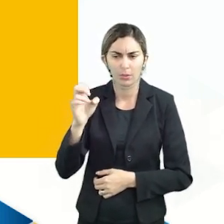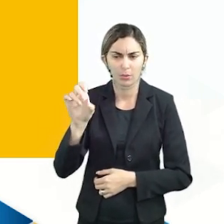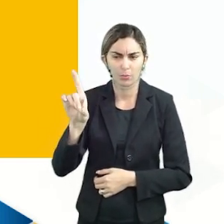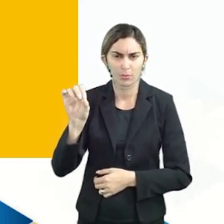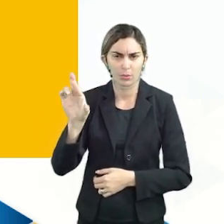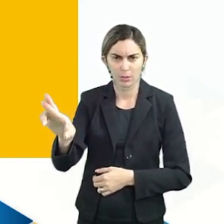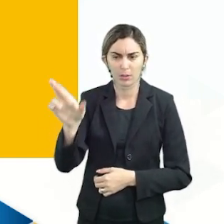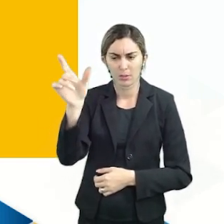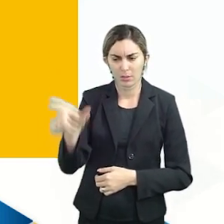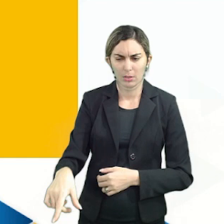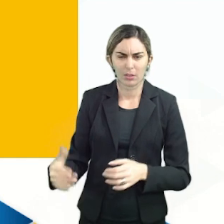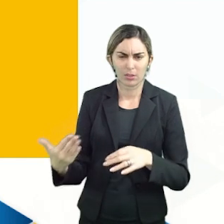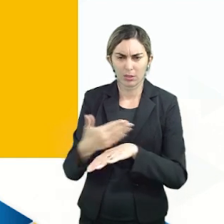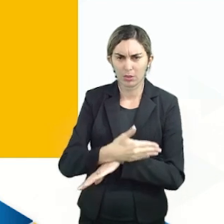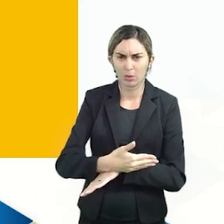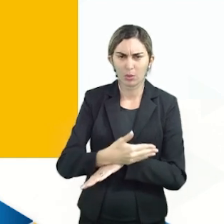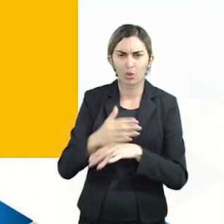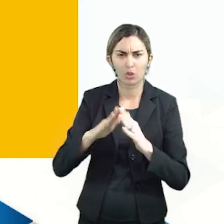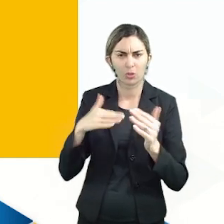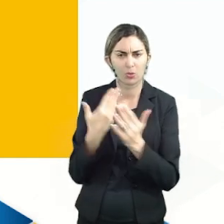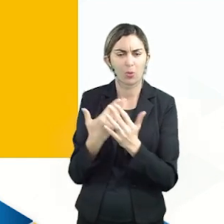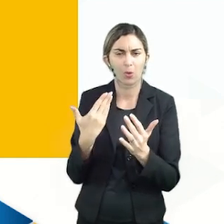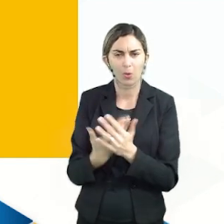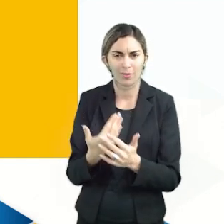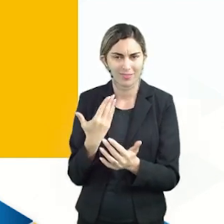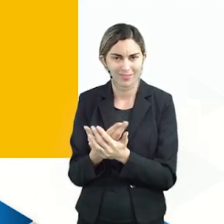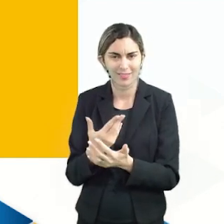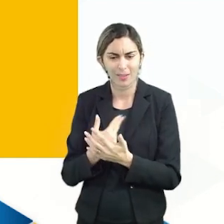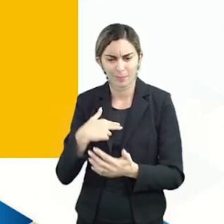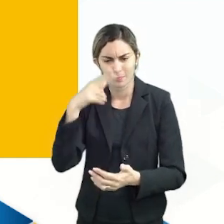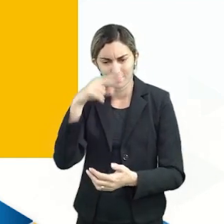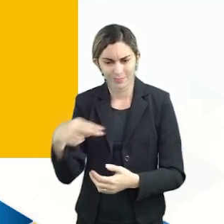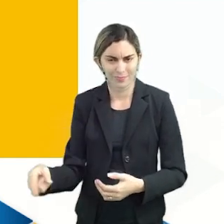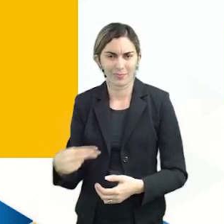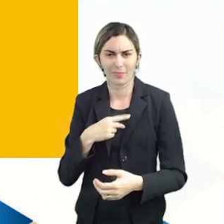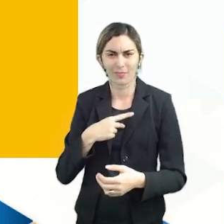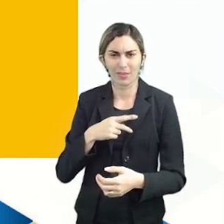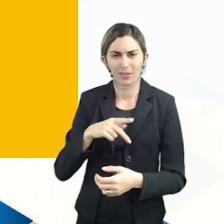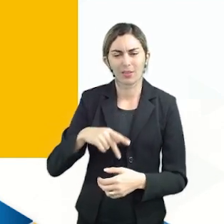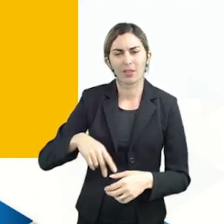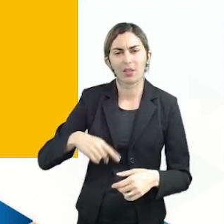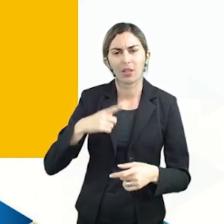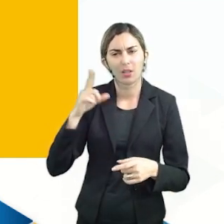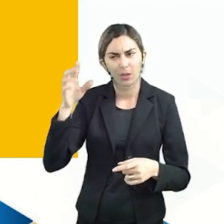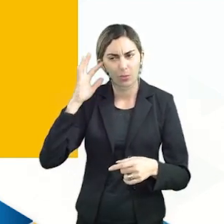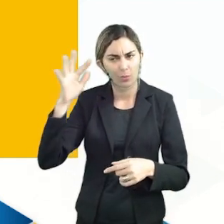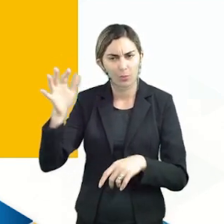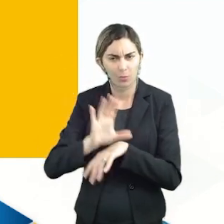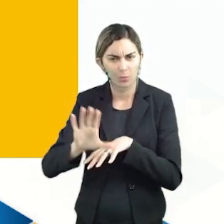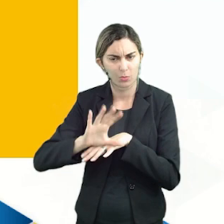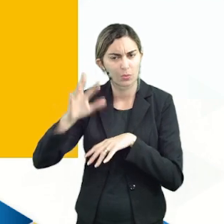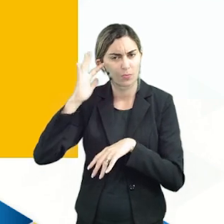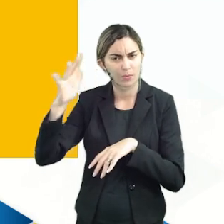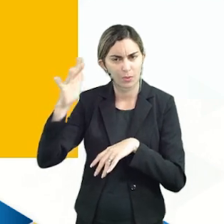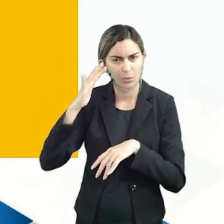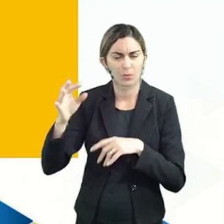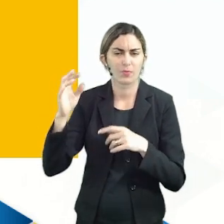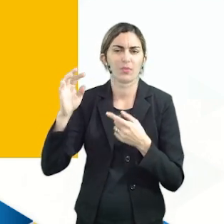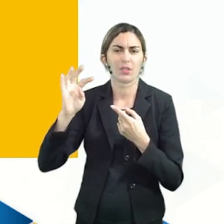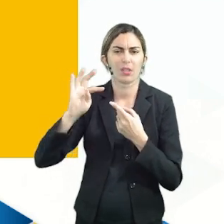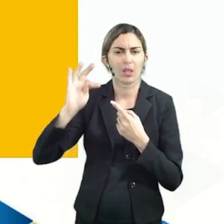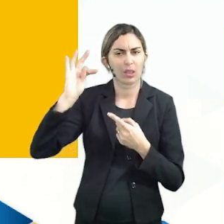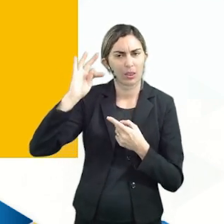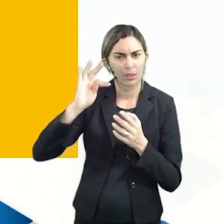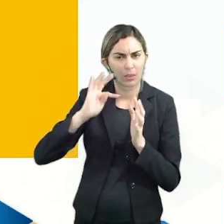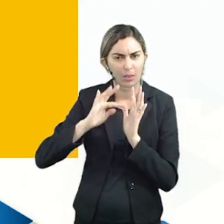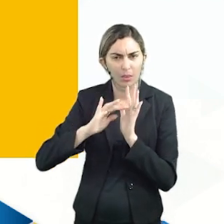da Prainha de São José, em Fortaleza. Também cursou filosofia e teologia. Nós